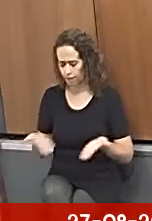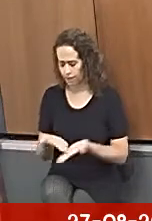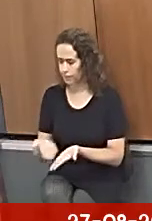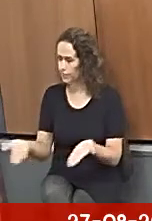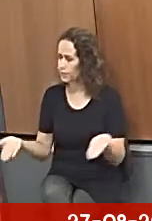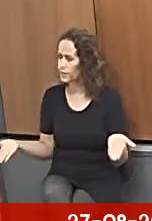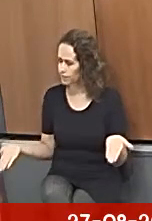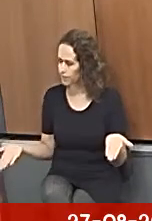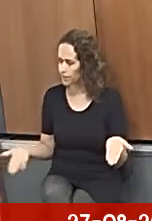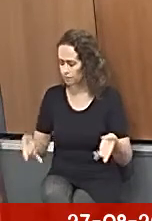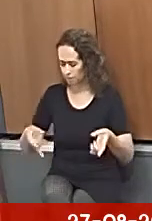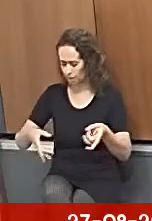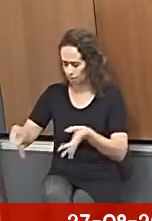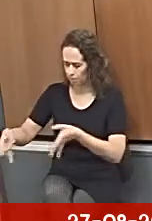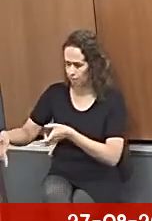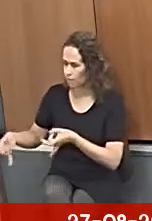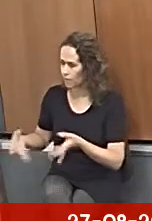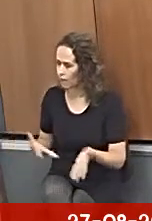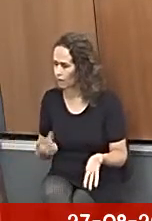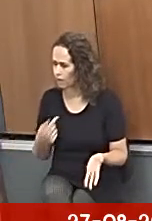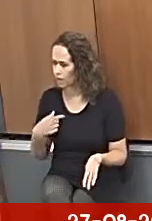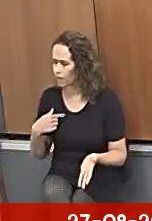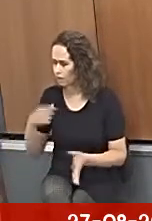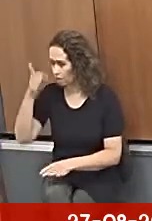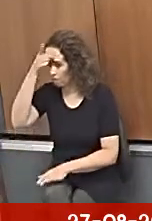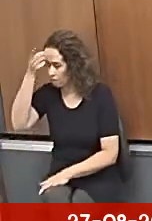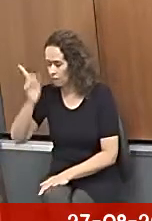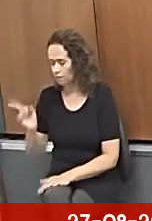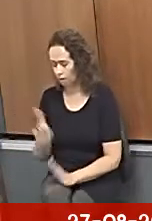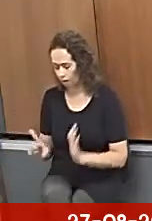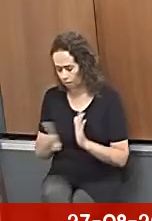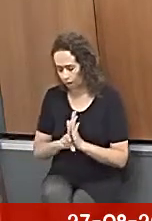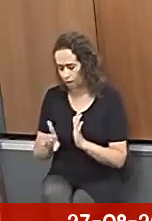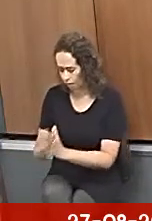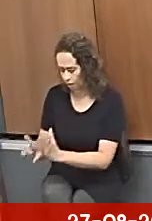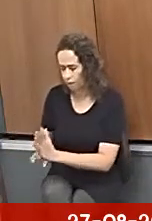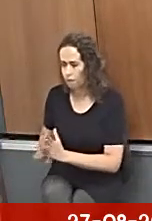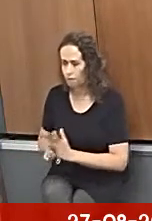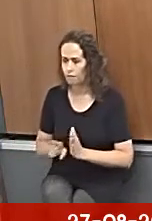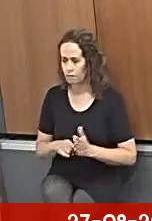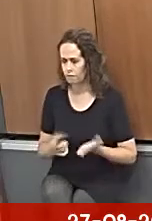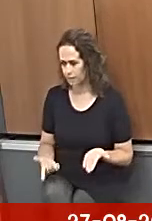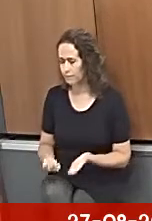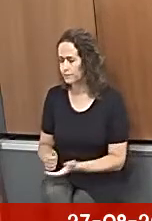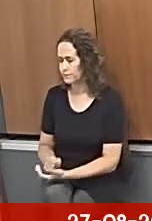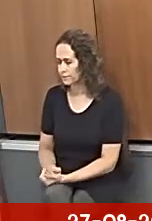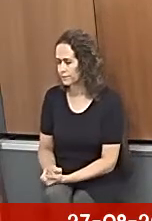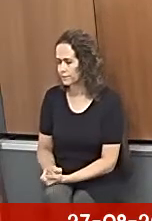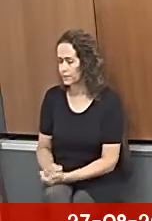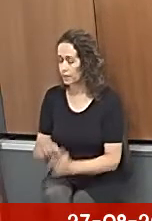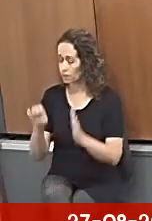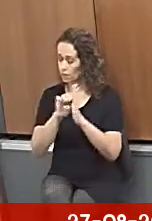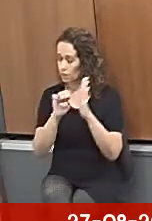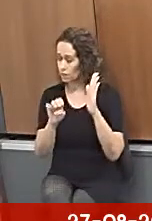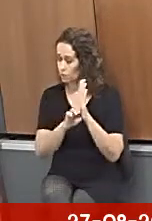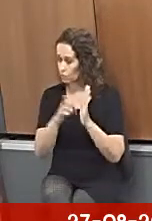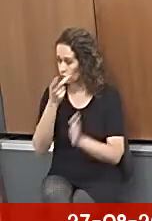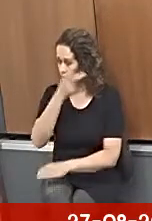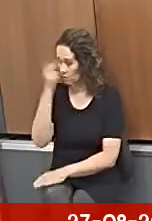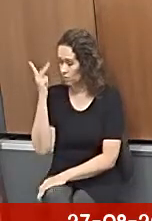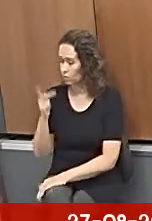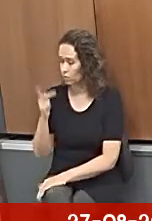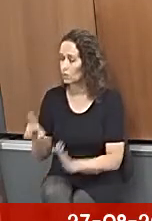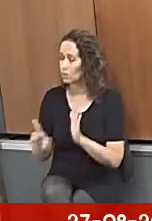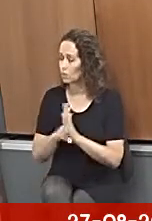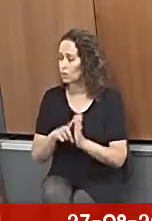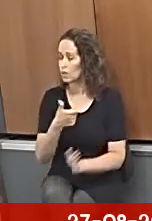porque eu estou trazendo pra falar que sou eu estou dizendo enfim a lei vão lá estatuto do torcedor lei 10.671